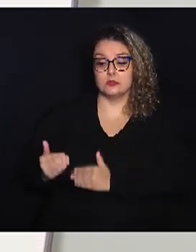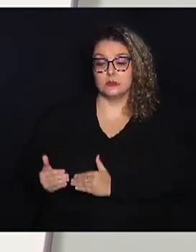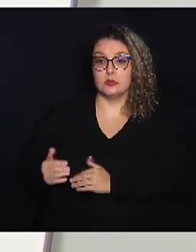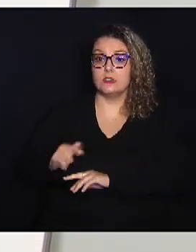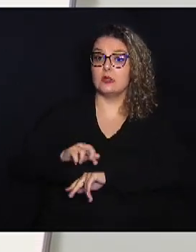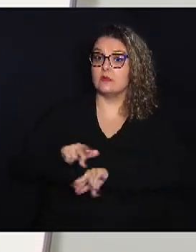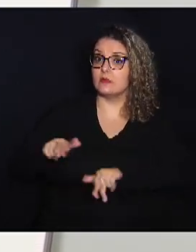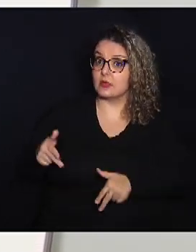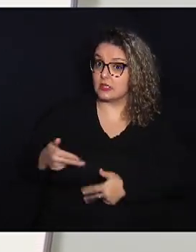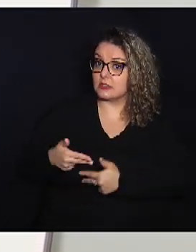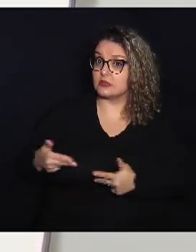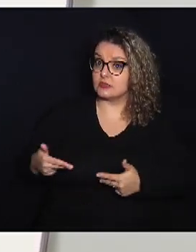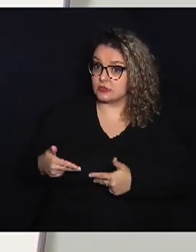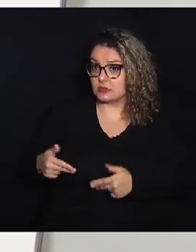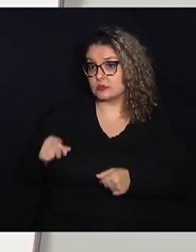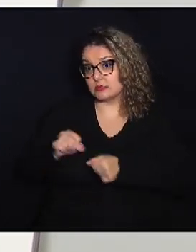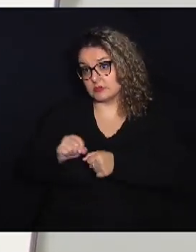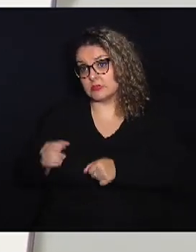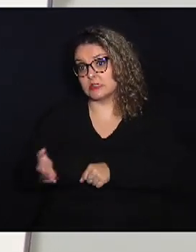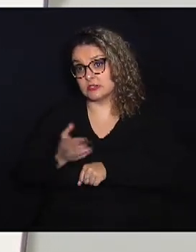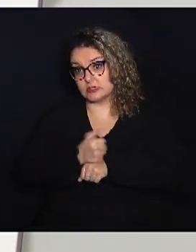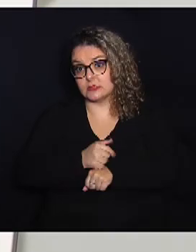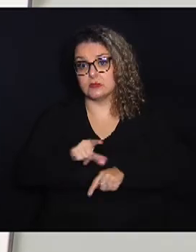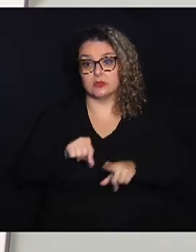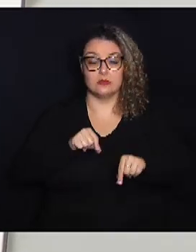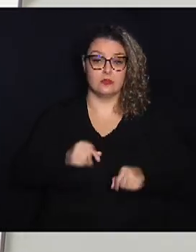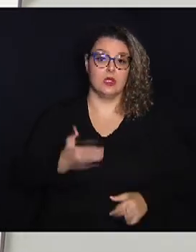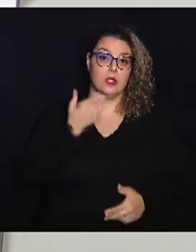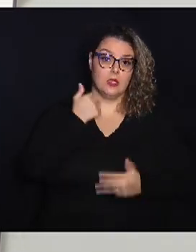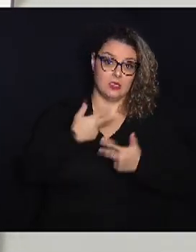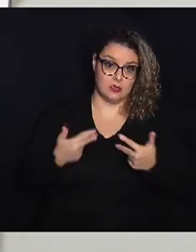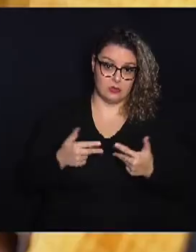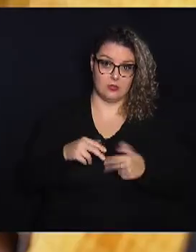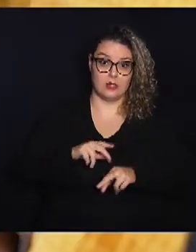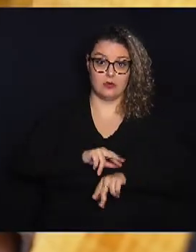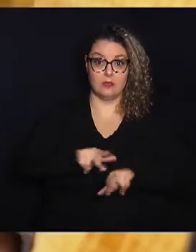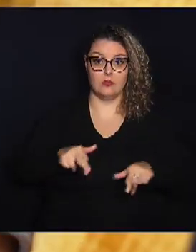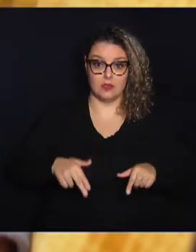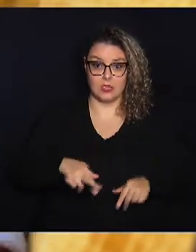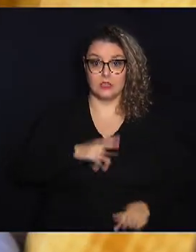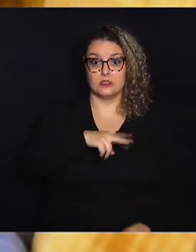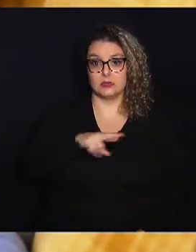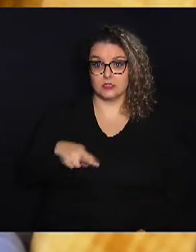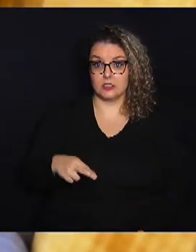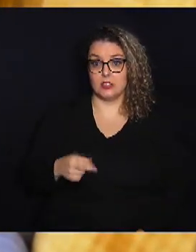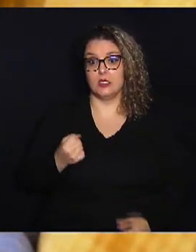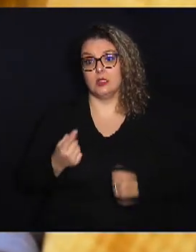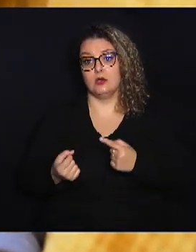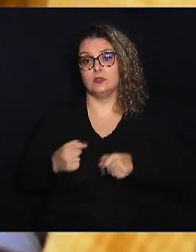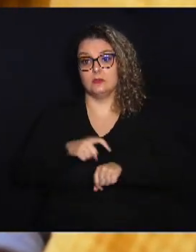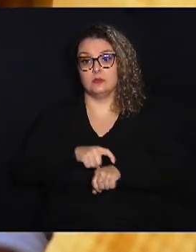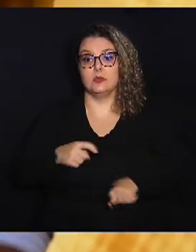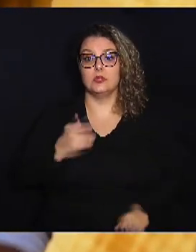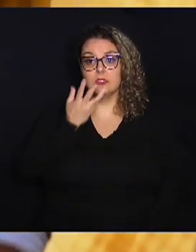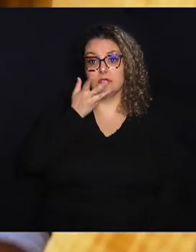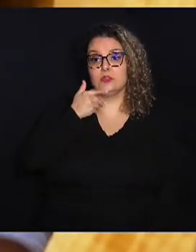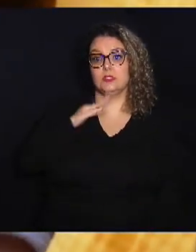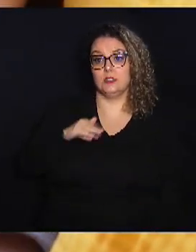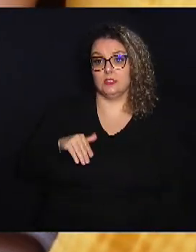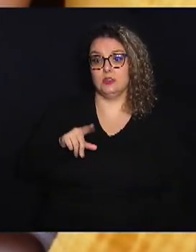série de coisas, tanto que a gente fala que a seletividade alimentar é multifatorial. Algumas fases da criança podem parecer